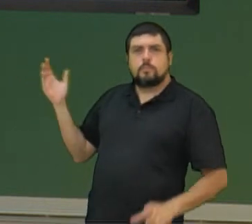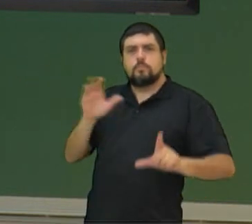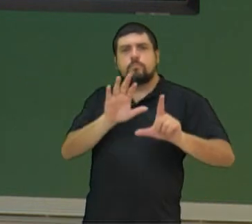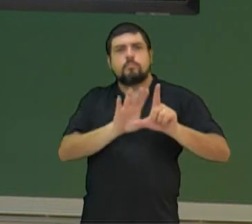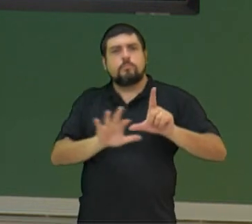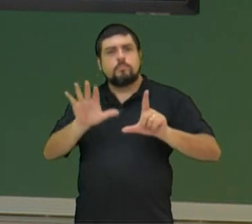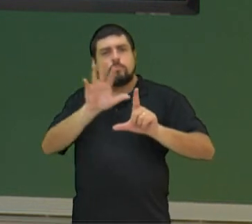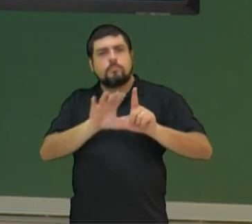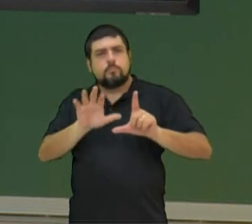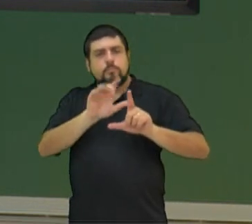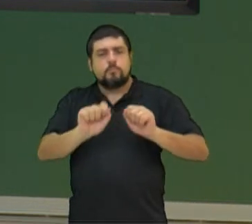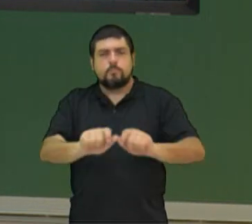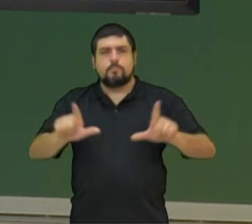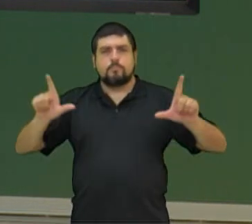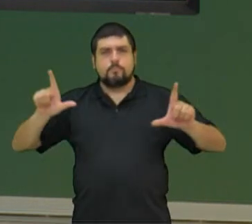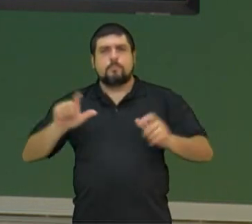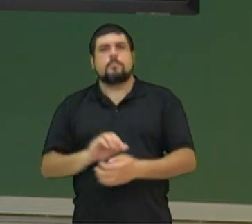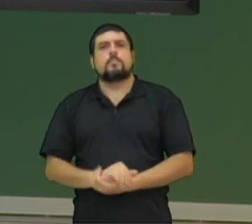essa leitura, tá?